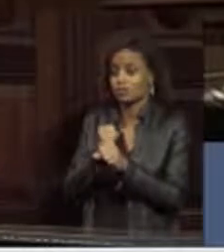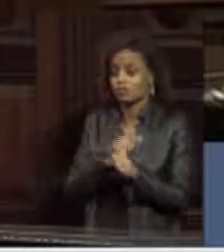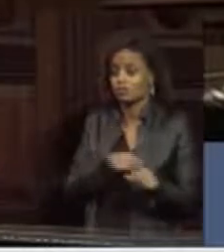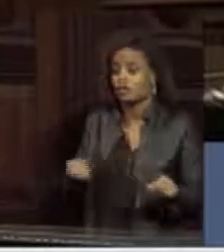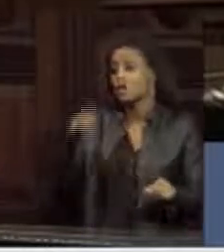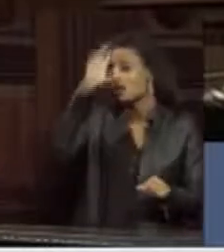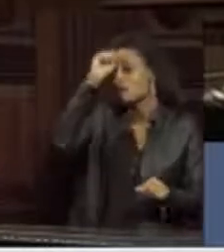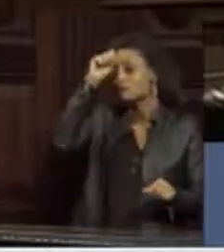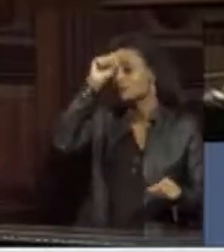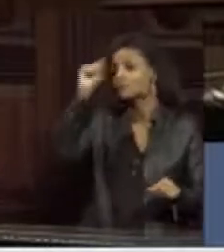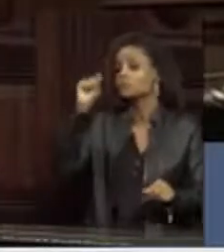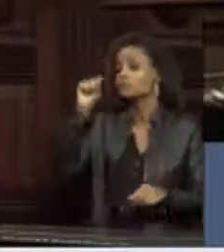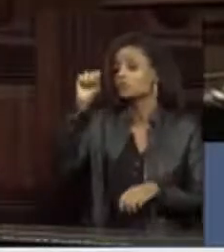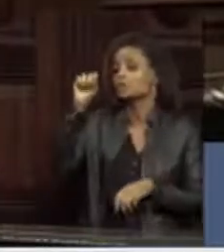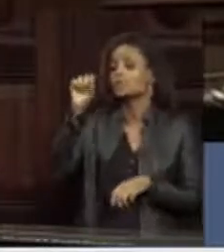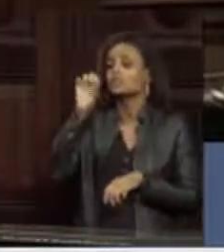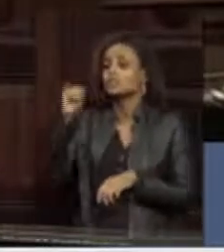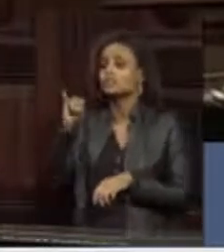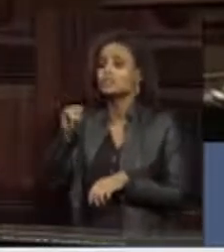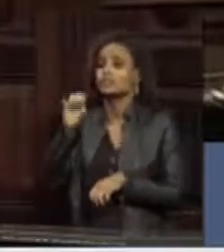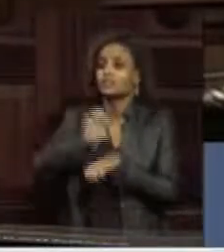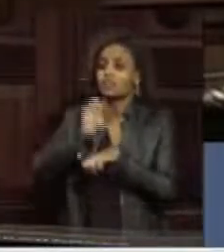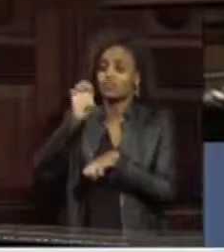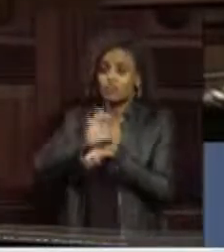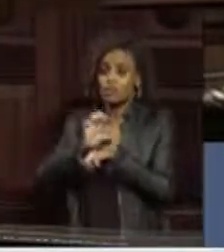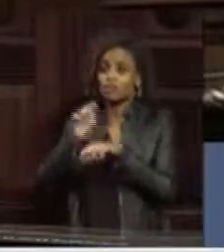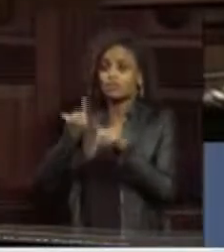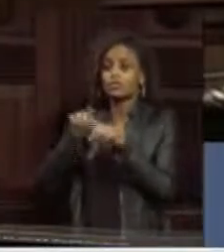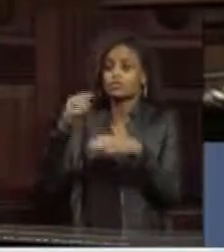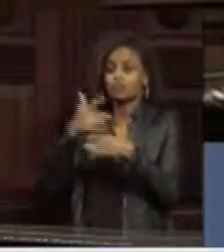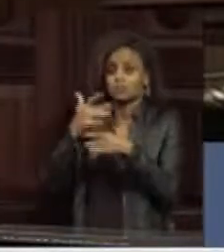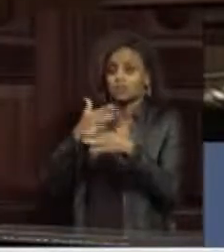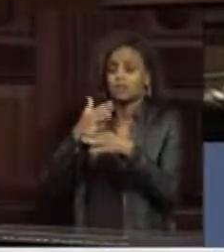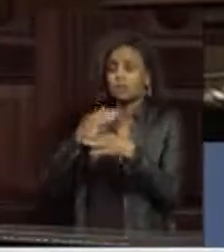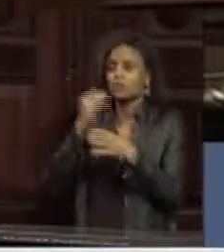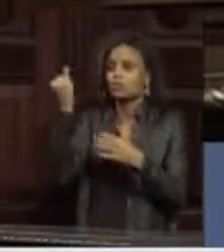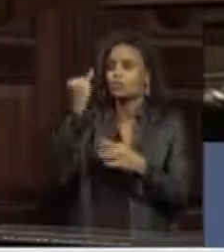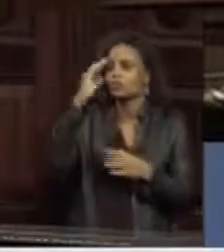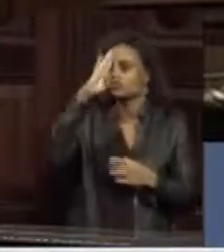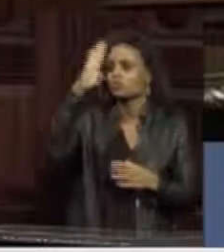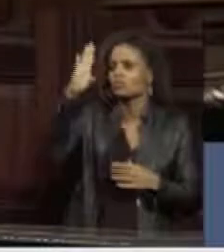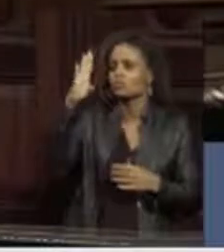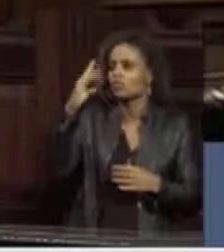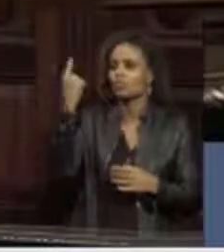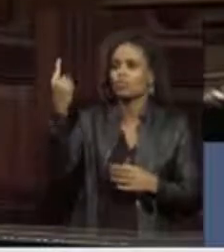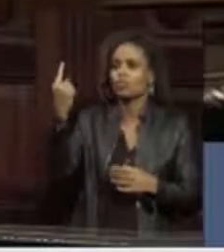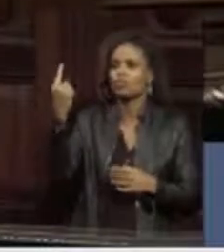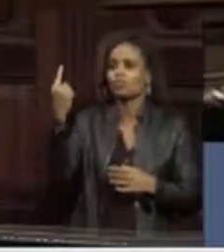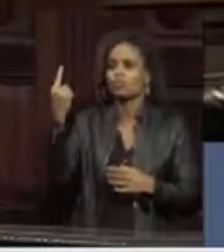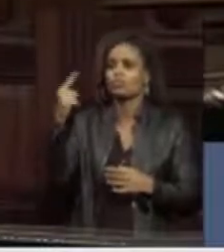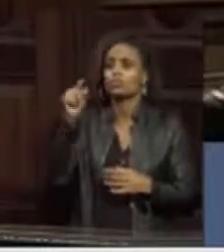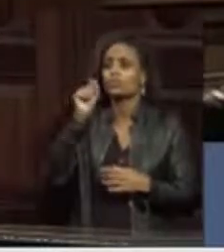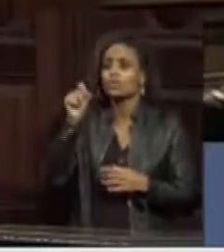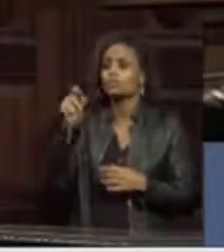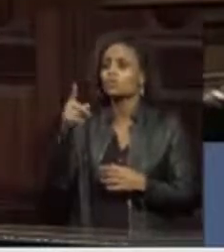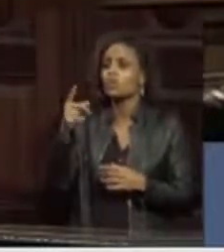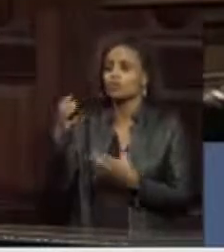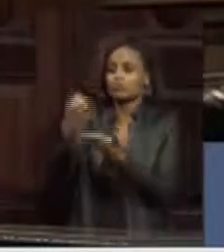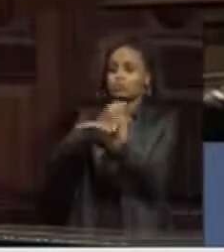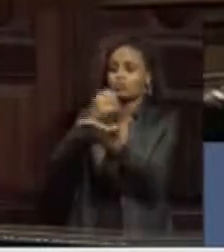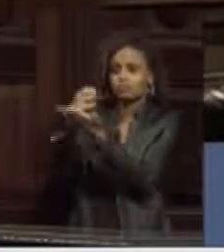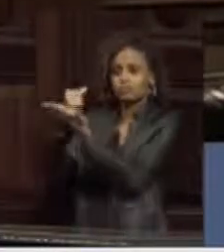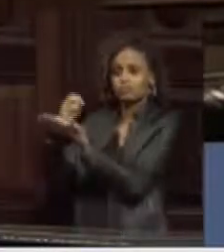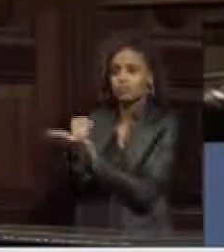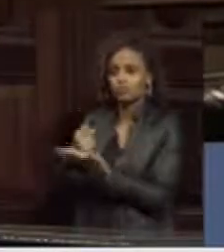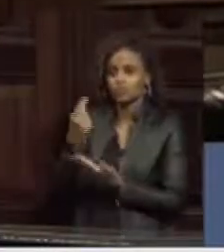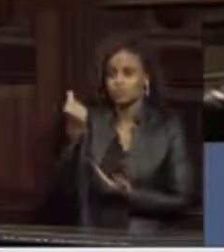quando o Estado e o município se preocupou única e exclusivamente com aquilo que entrava no caixa,